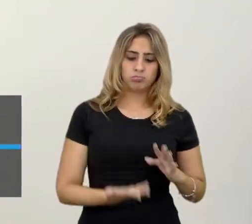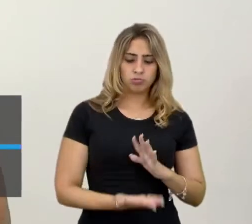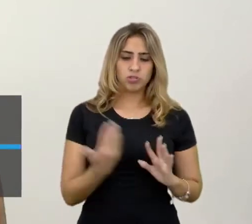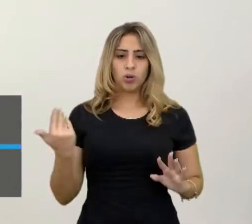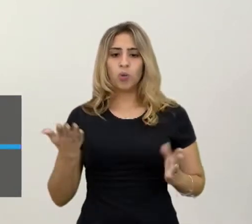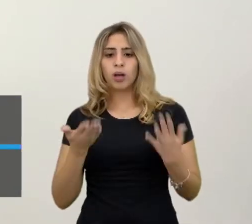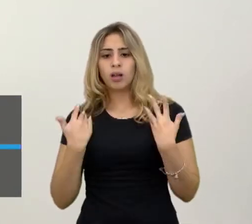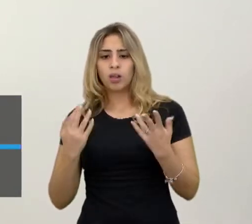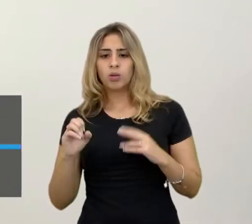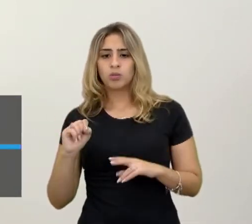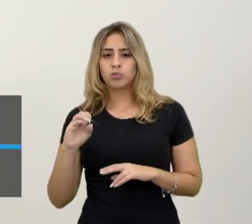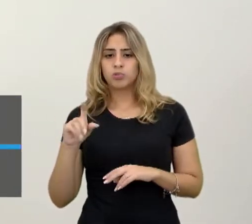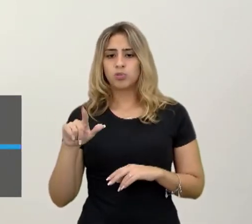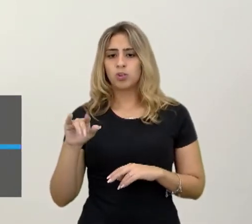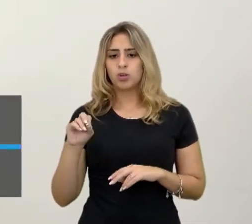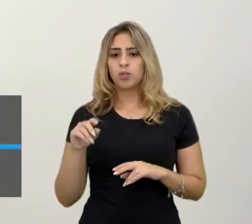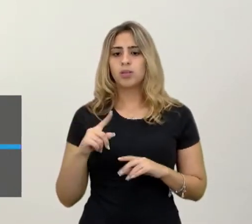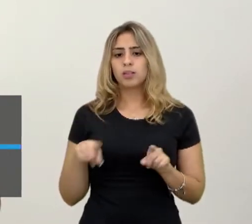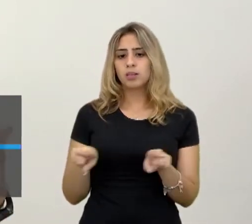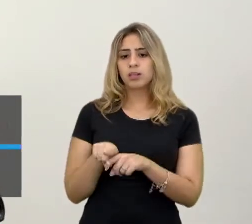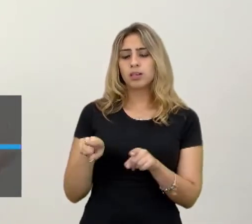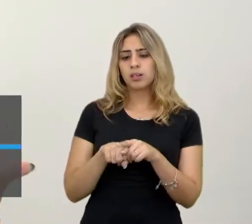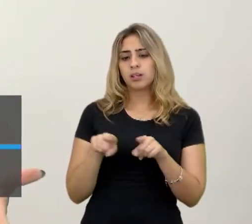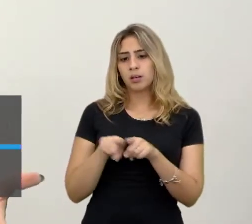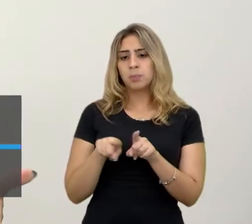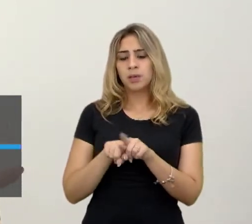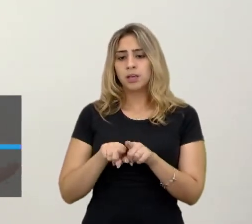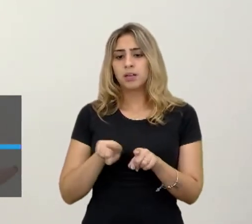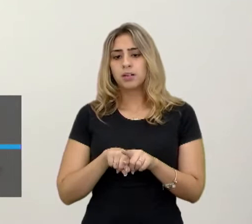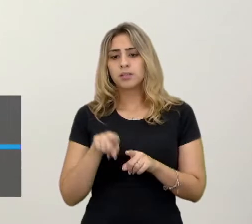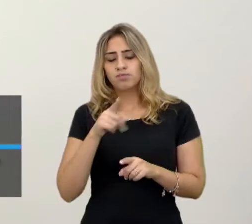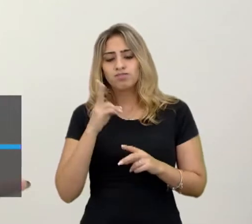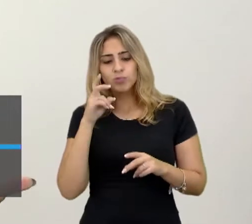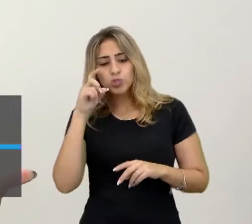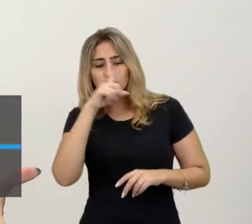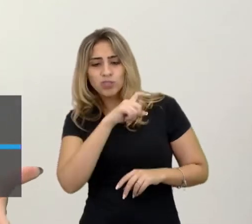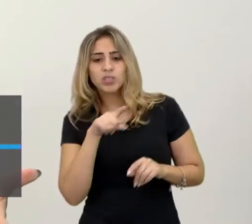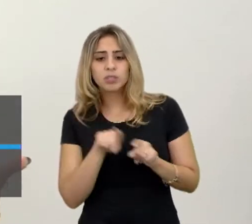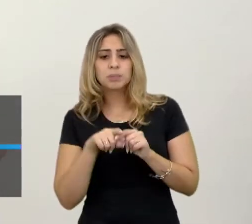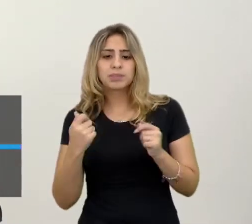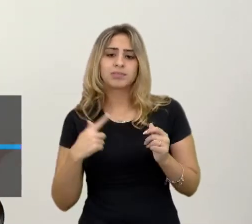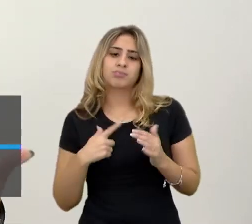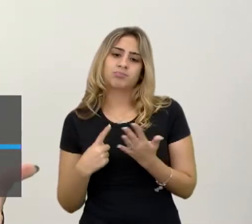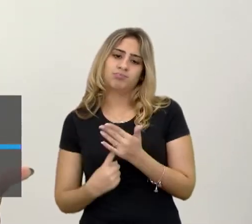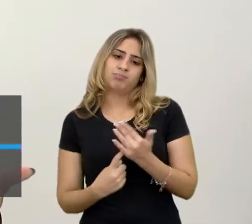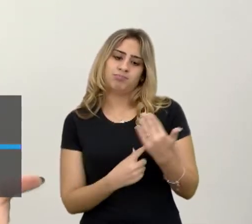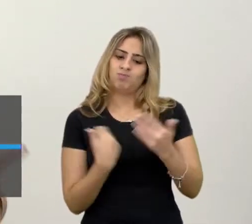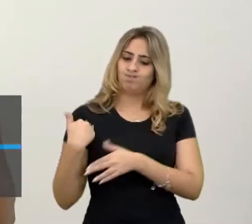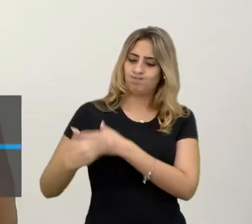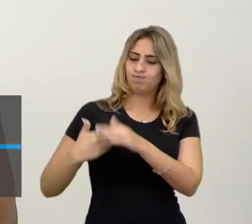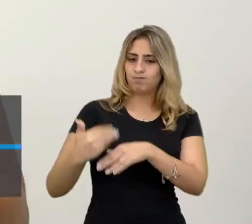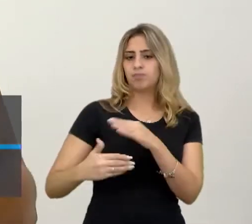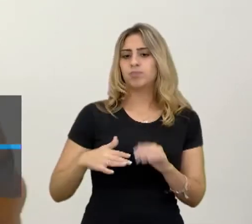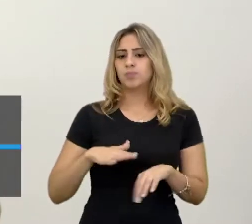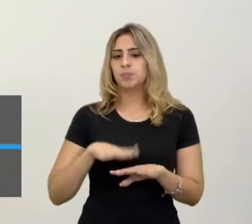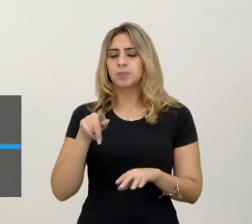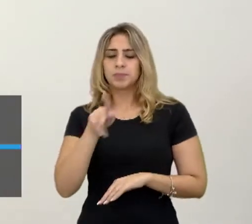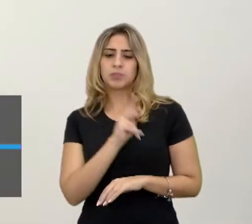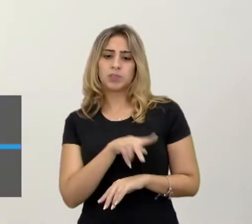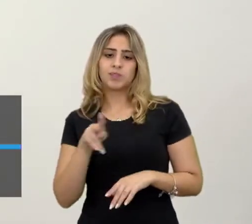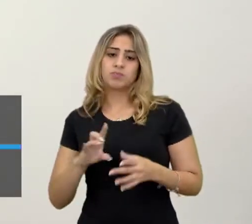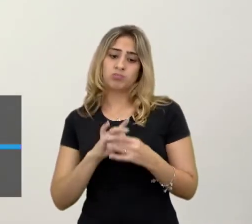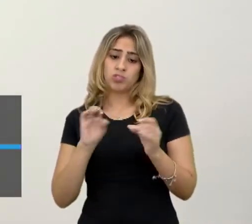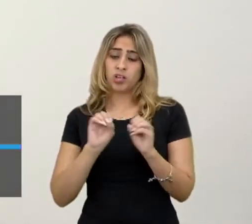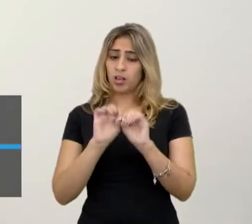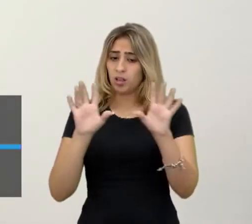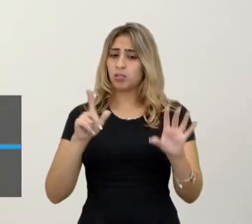solo, e também porque o solo não é propenso e precisaria de tecnologias bem avançadas. Mas a professora deixou claro